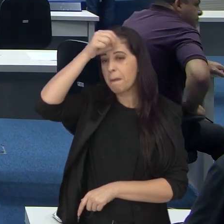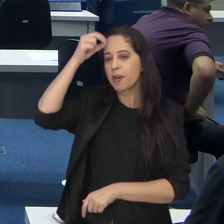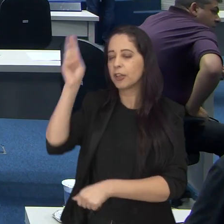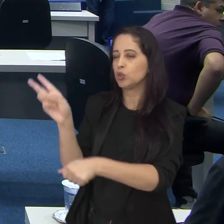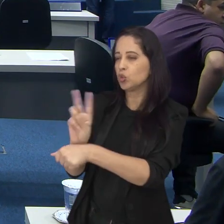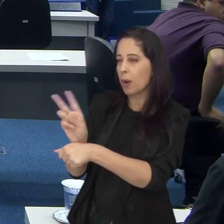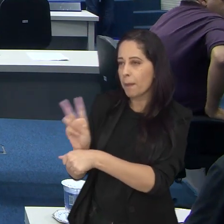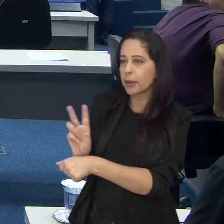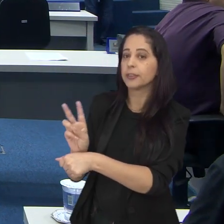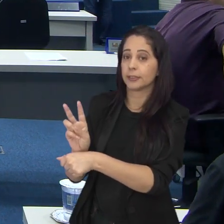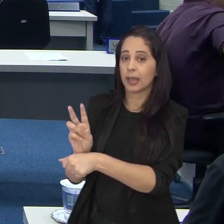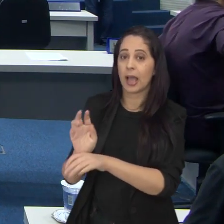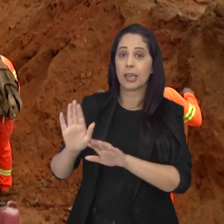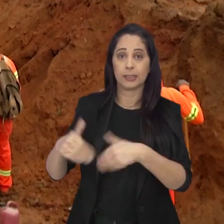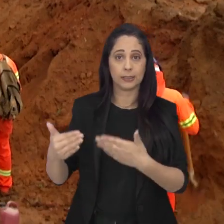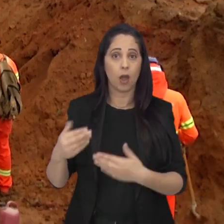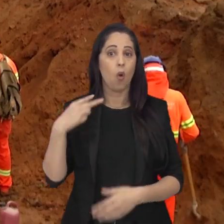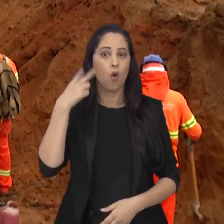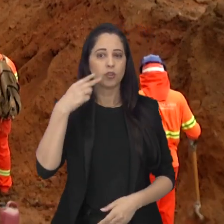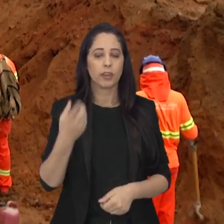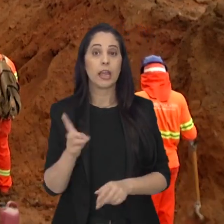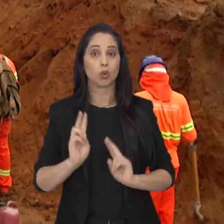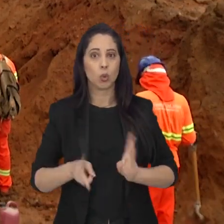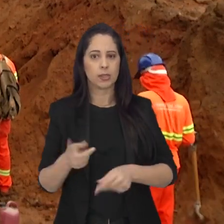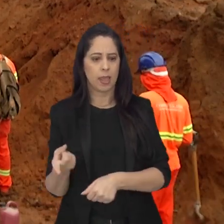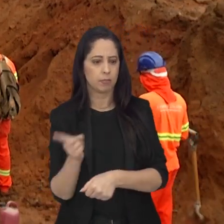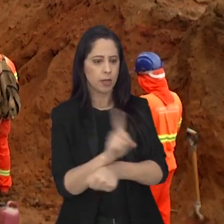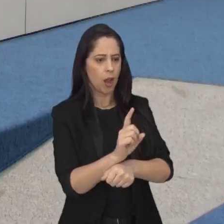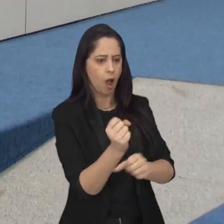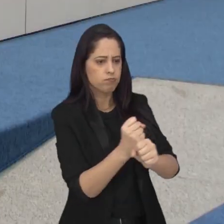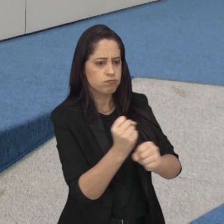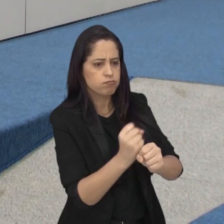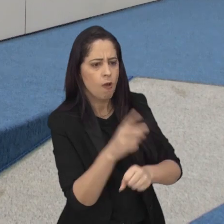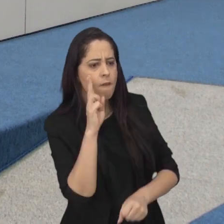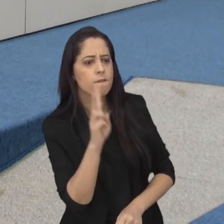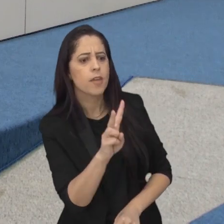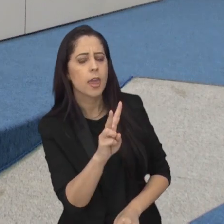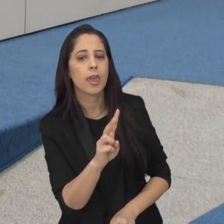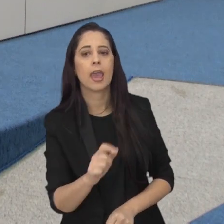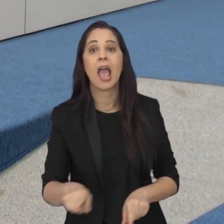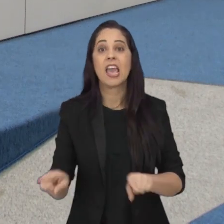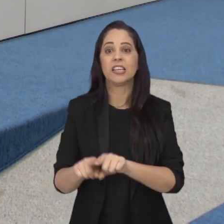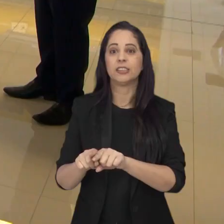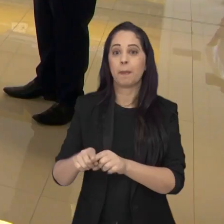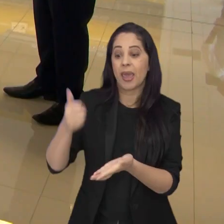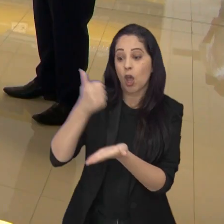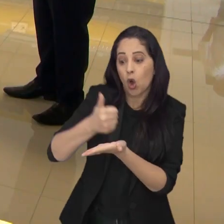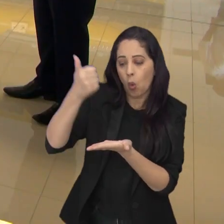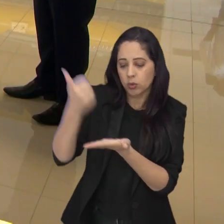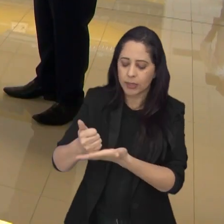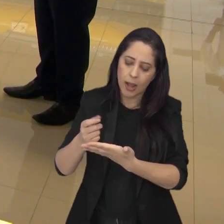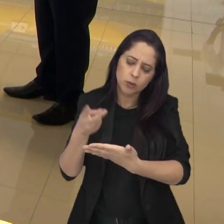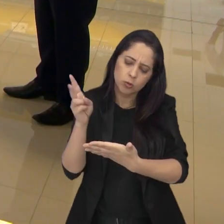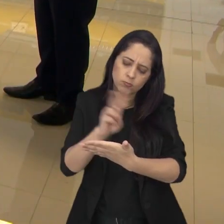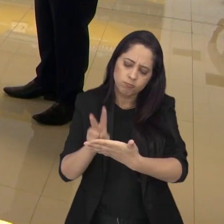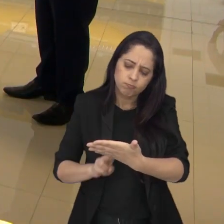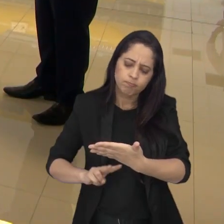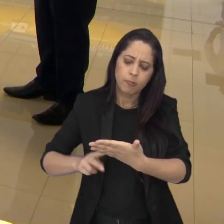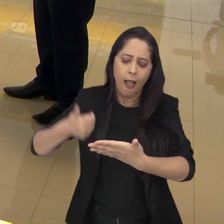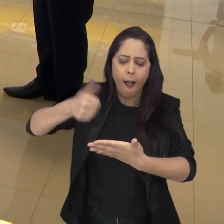Assim, os vereadores acompanham a execução de uma obra, verificam se os contratos com empresas que